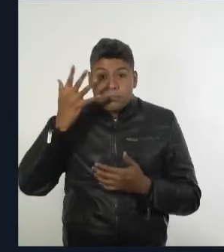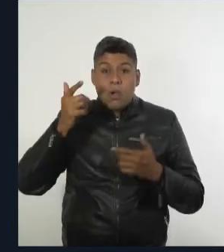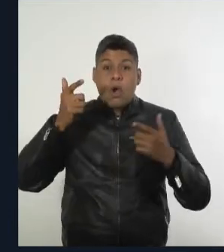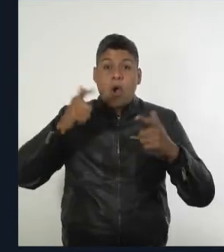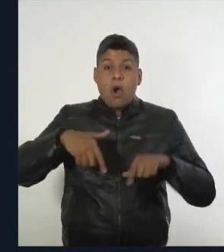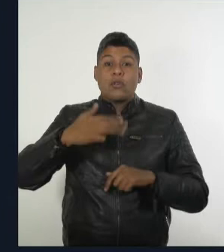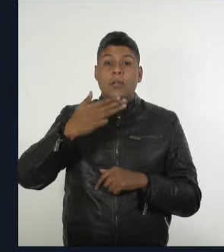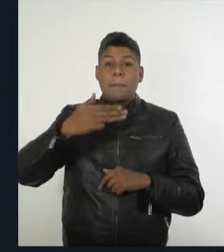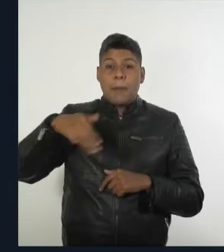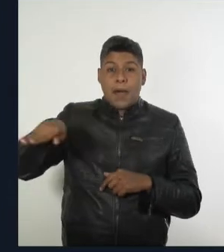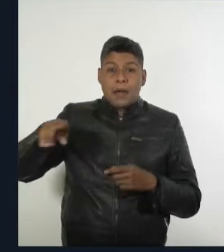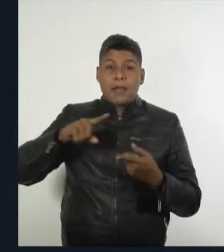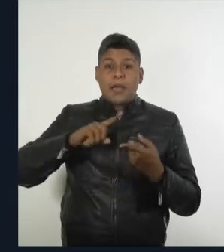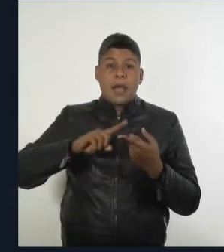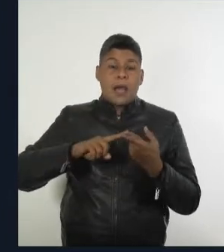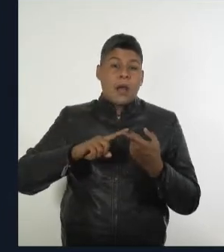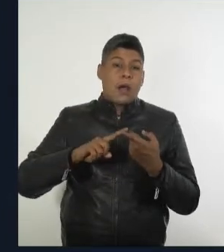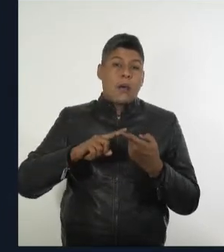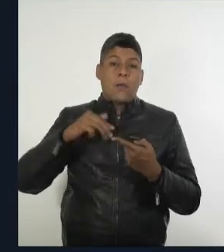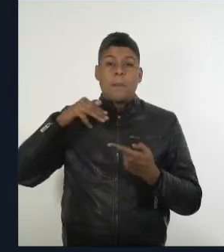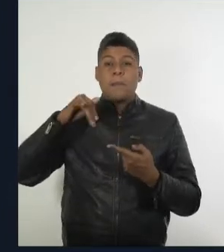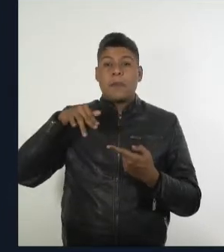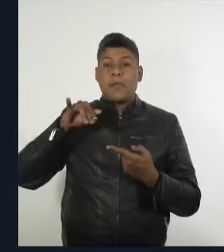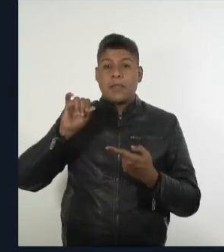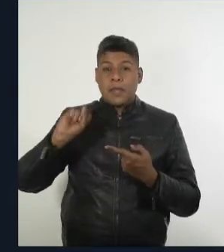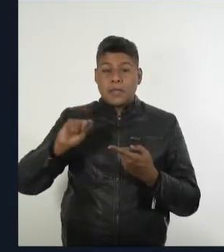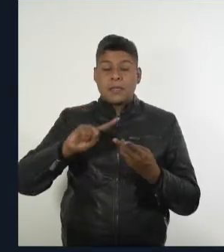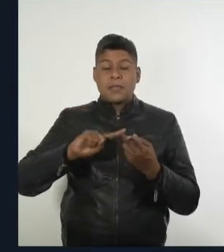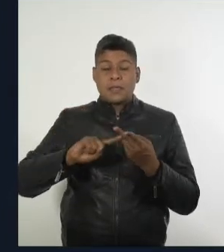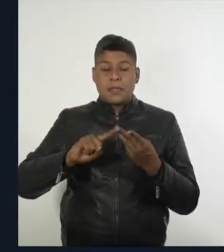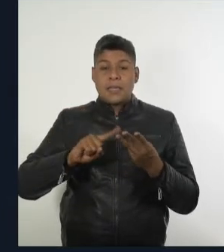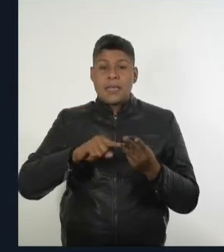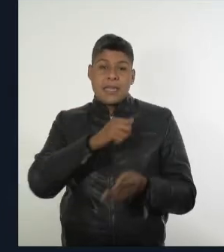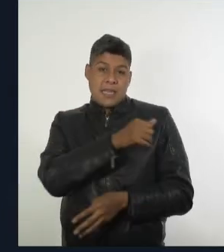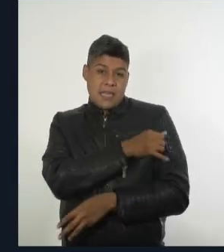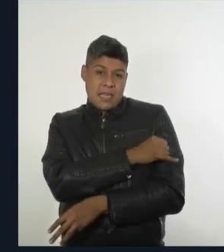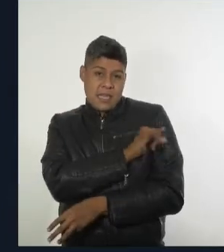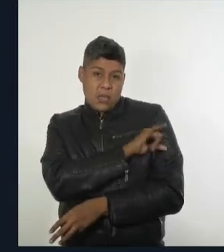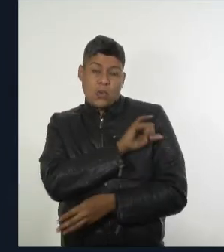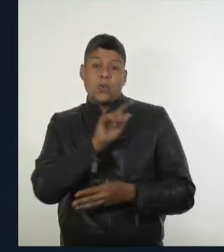Maranhão, em Minas Gerais, no Rio de Janeiro e depois em São Paulo.